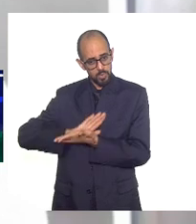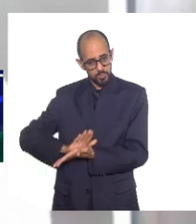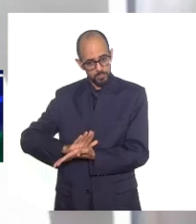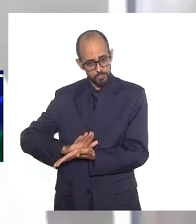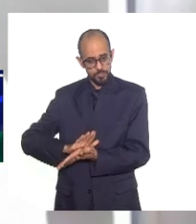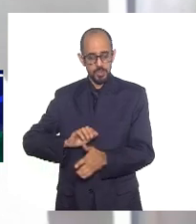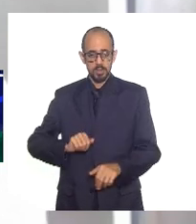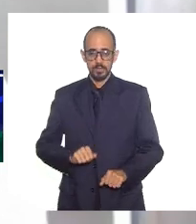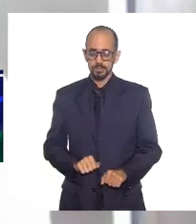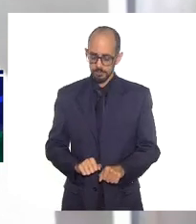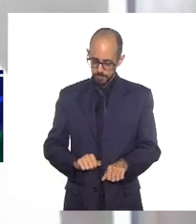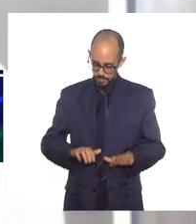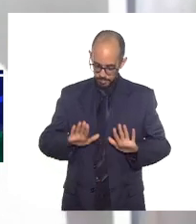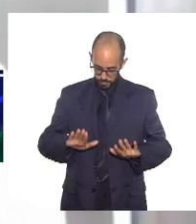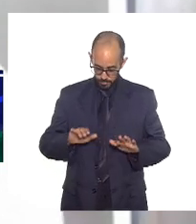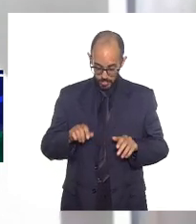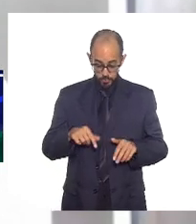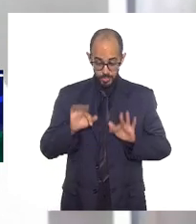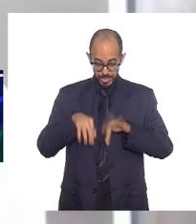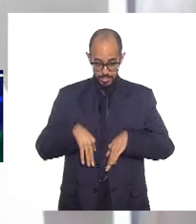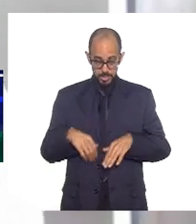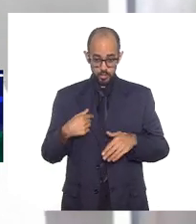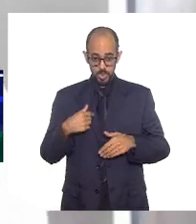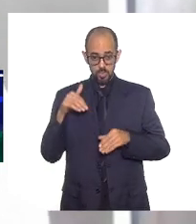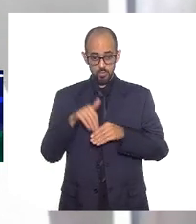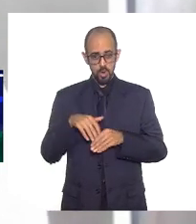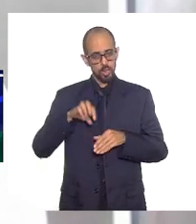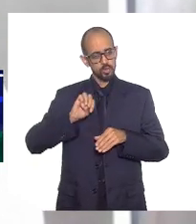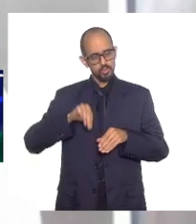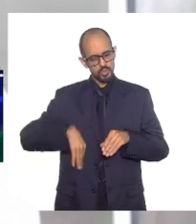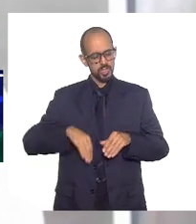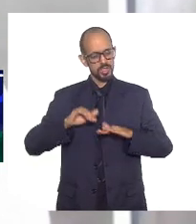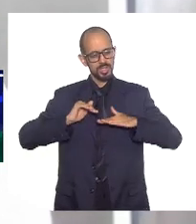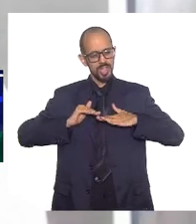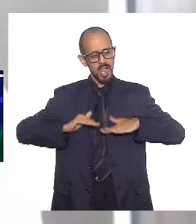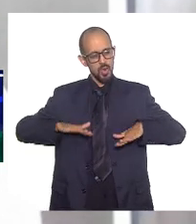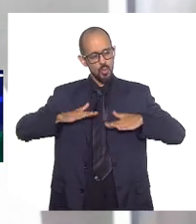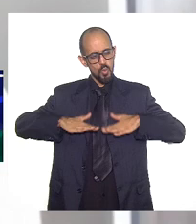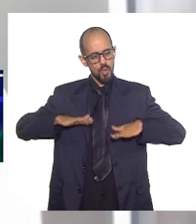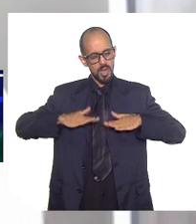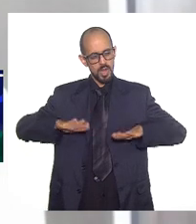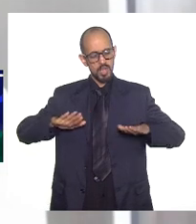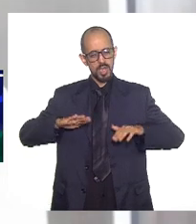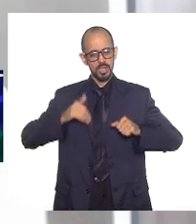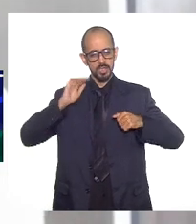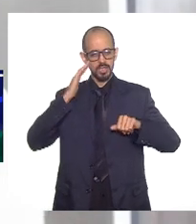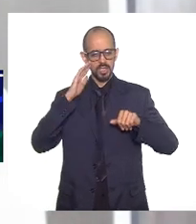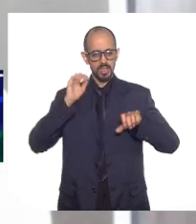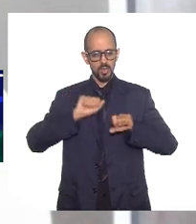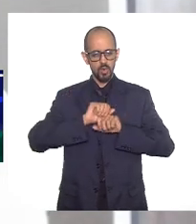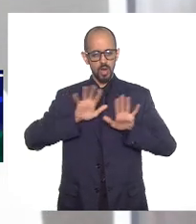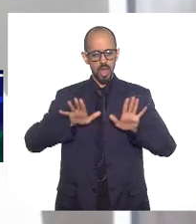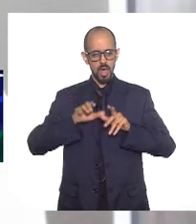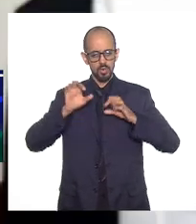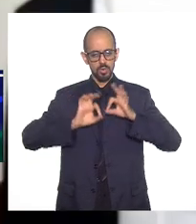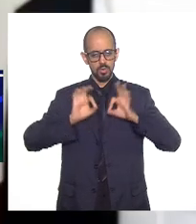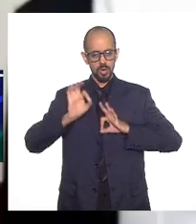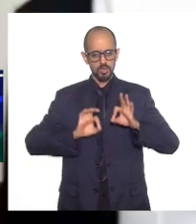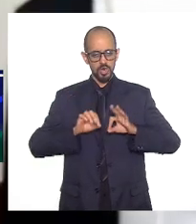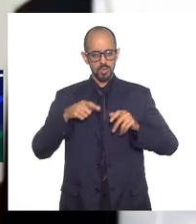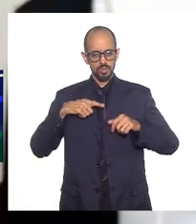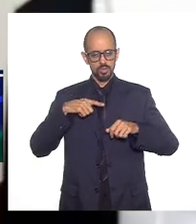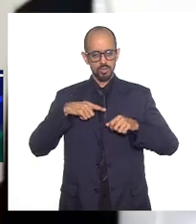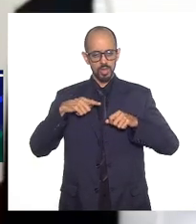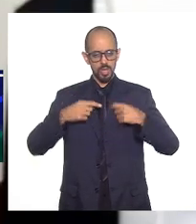encerrando, eu voto sim com muita tranquilidade, entendendo que o projeto trata de uma abertura, de